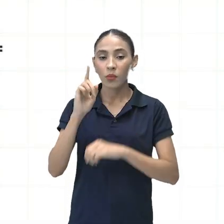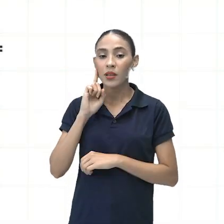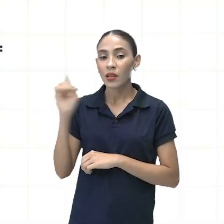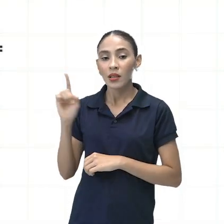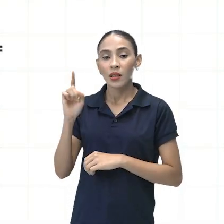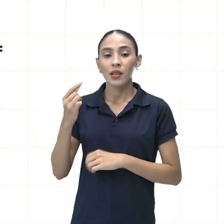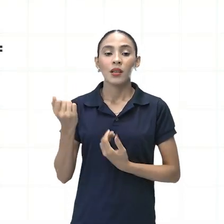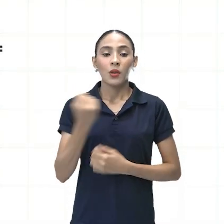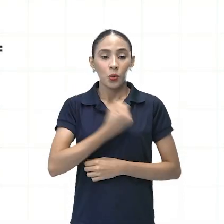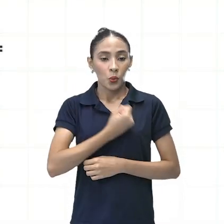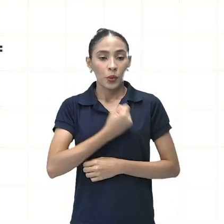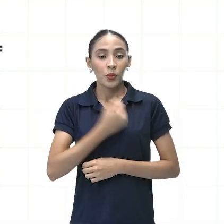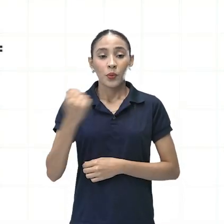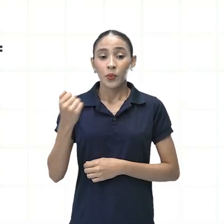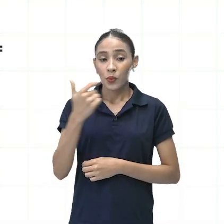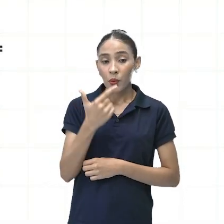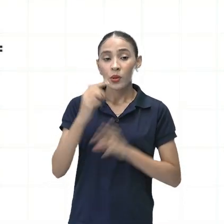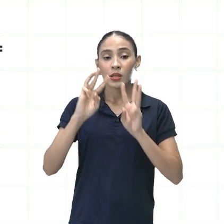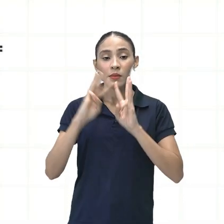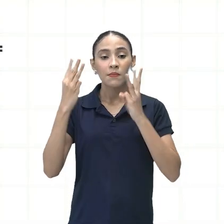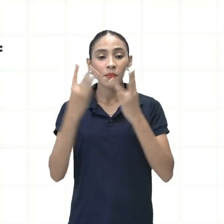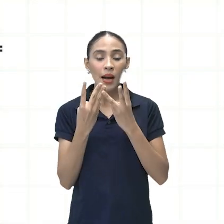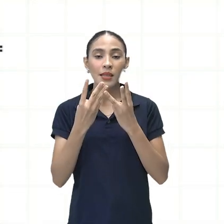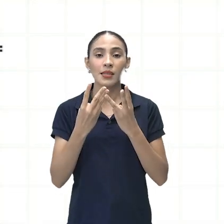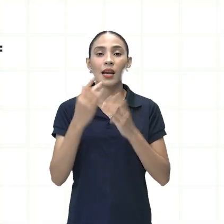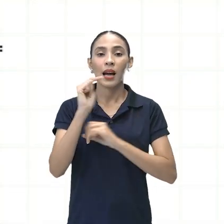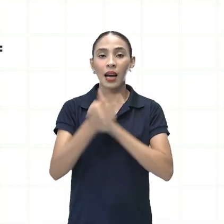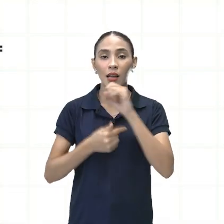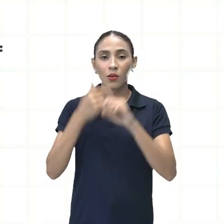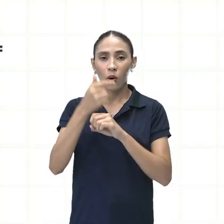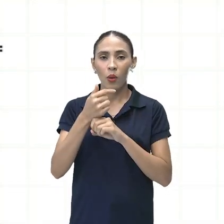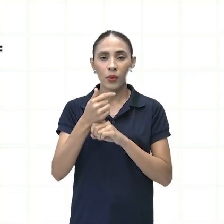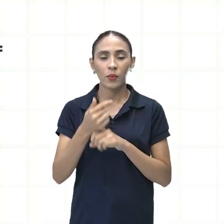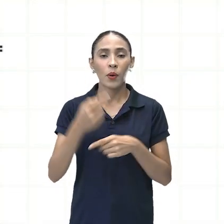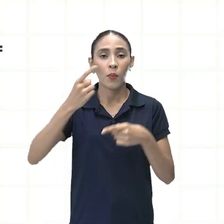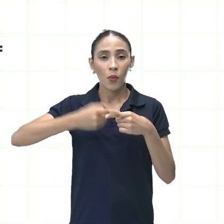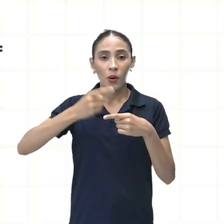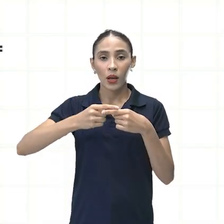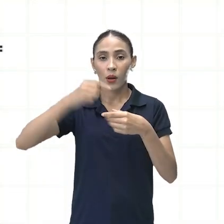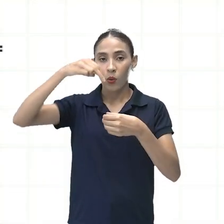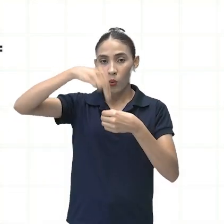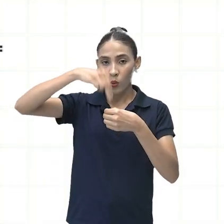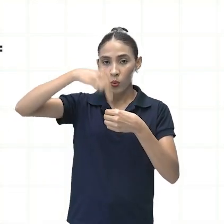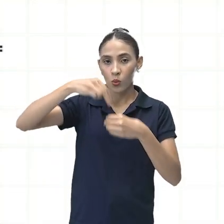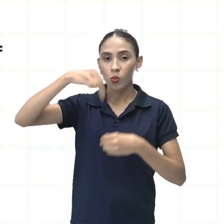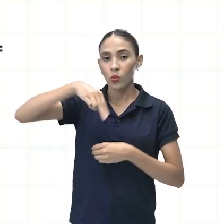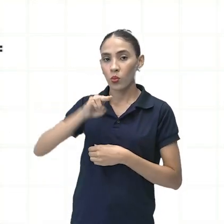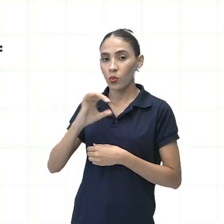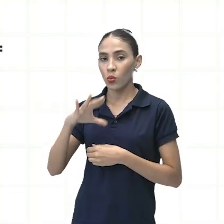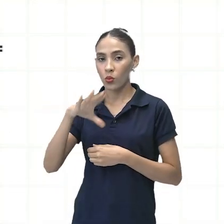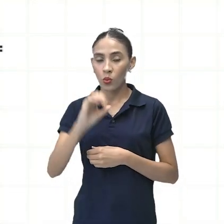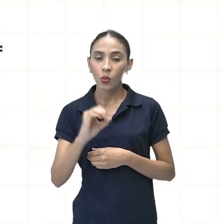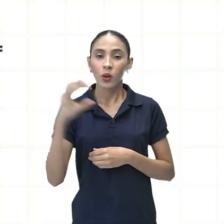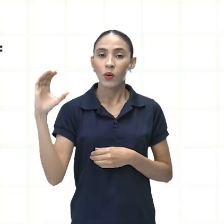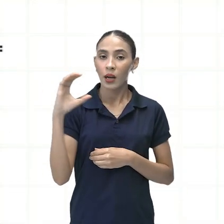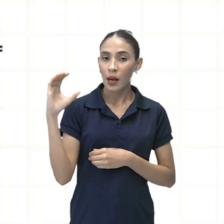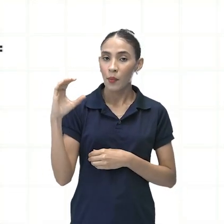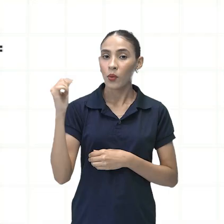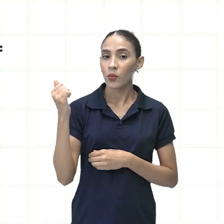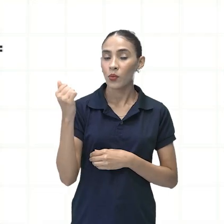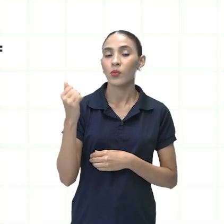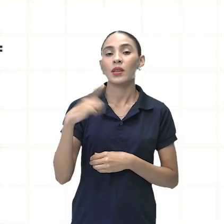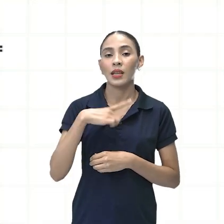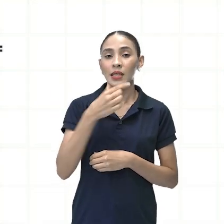pelo 12, e essa massa atômica, da onde nós tiramos? É porque o núcleo do átomo de carbono, ele apresenta